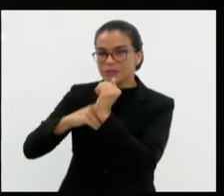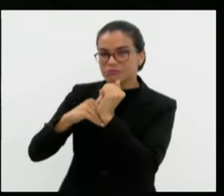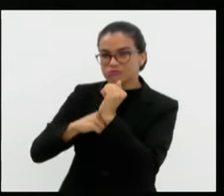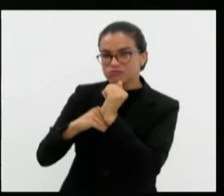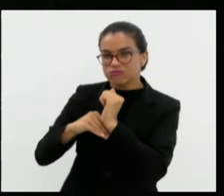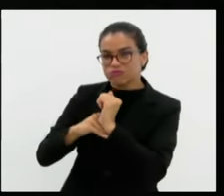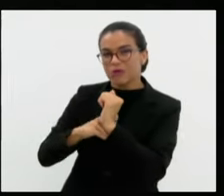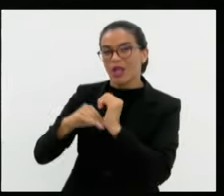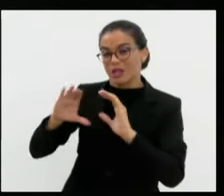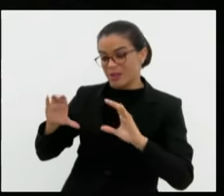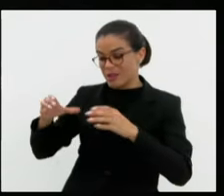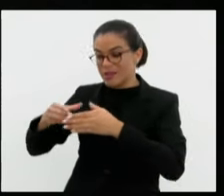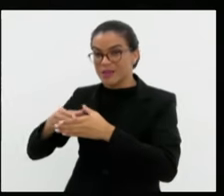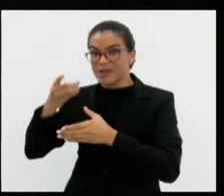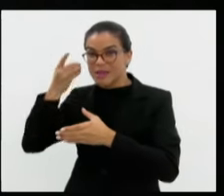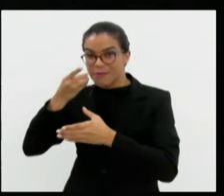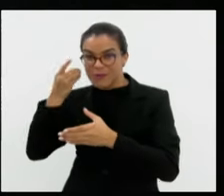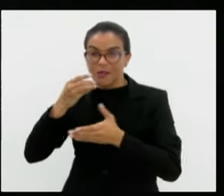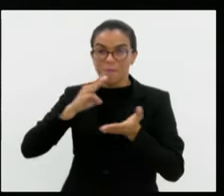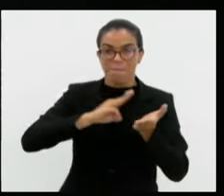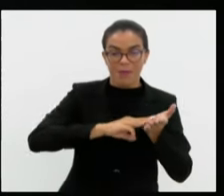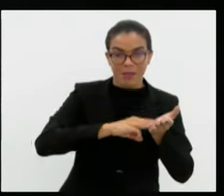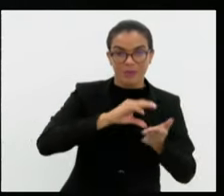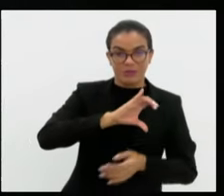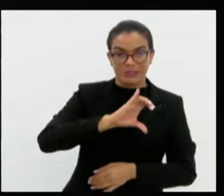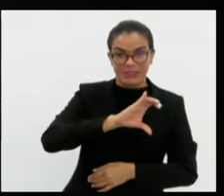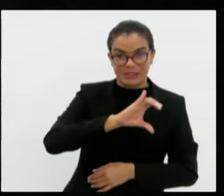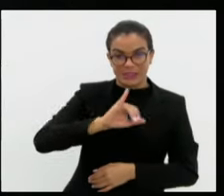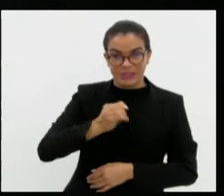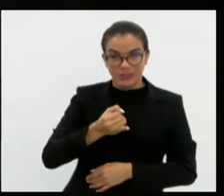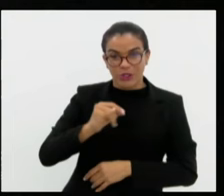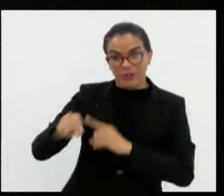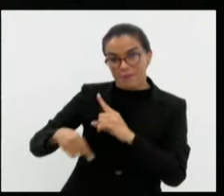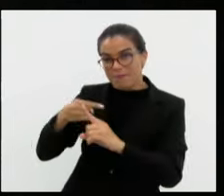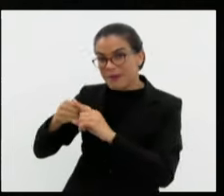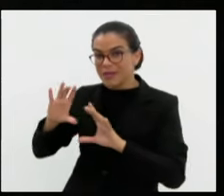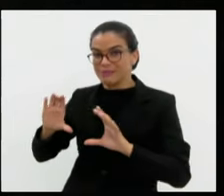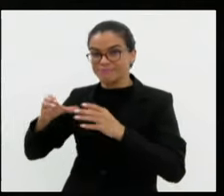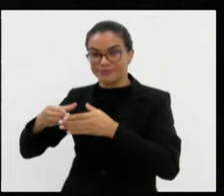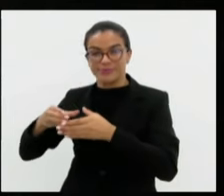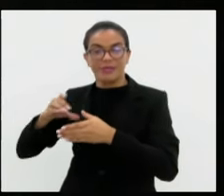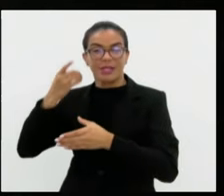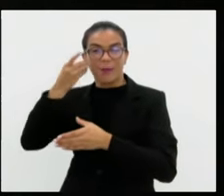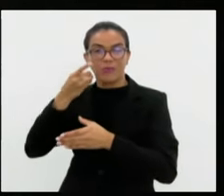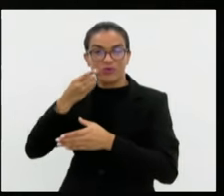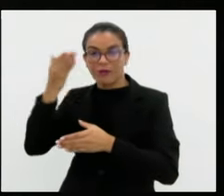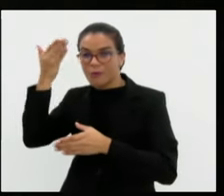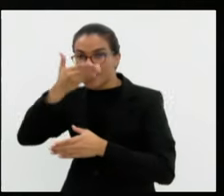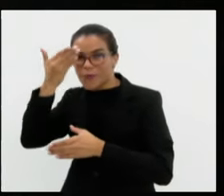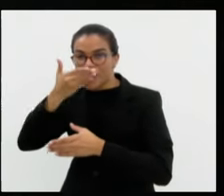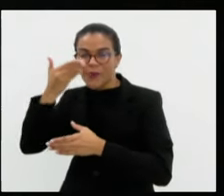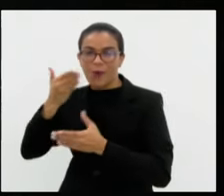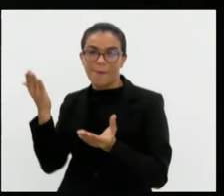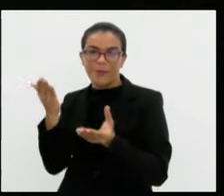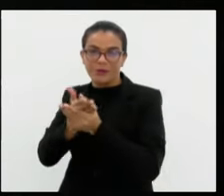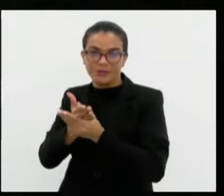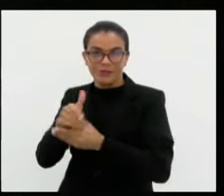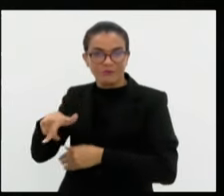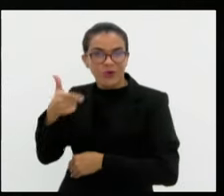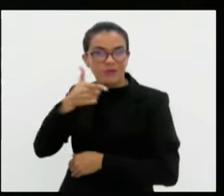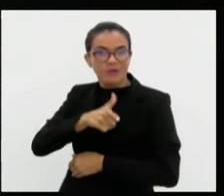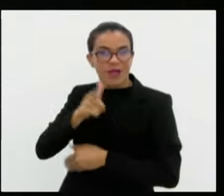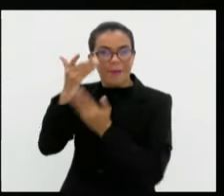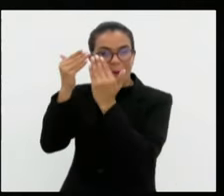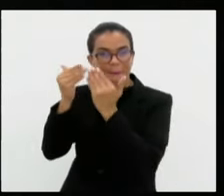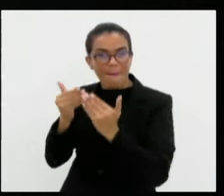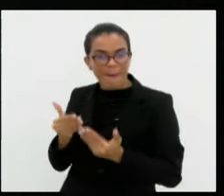nós, deputados e membros da CCJ, tivemos acesso. Nós buscamos no Código de Ética, né, o